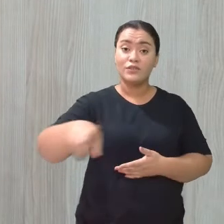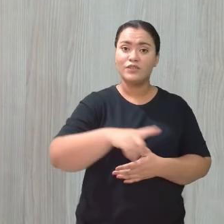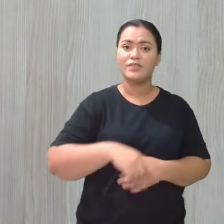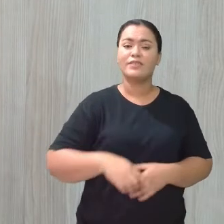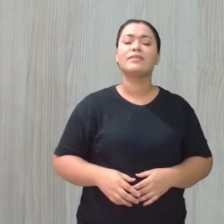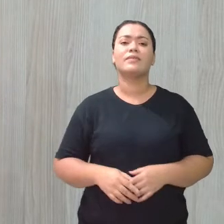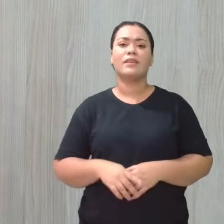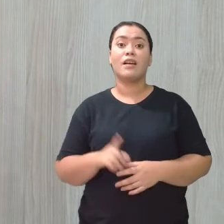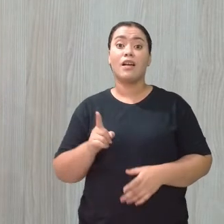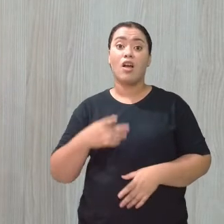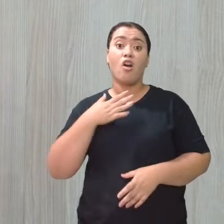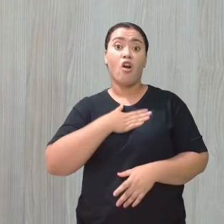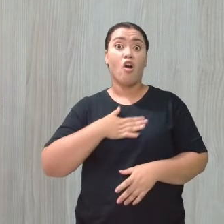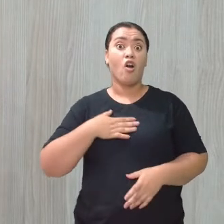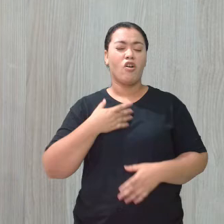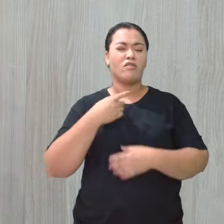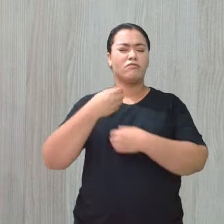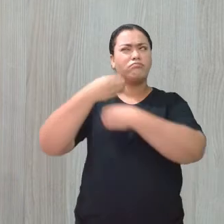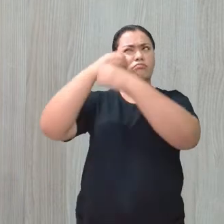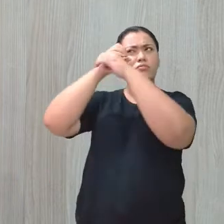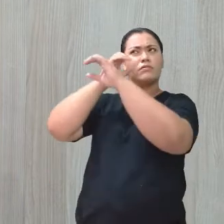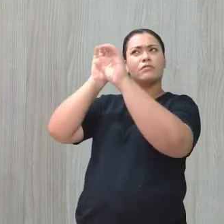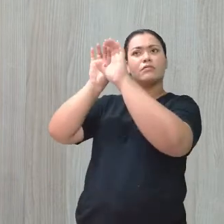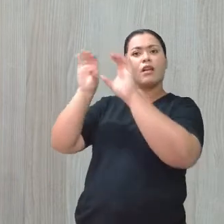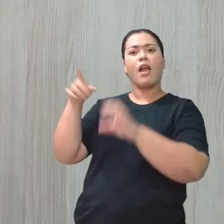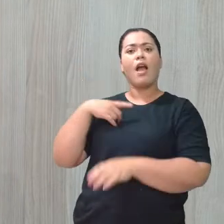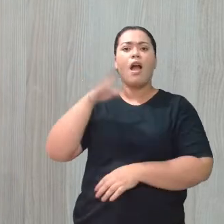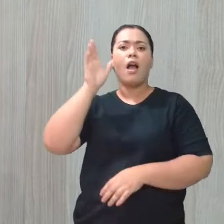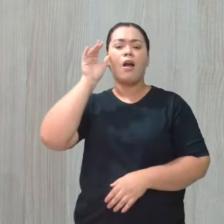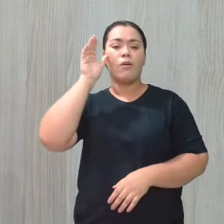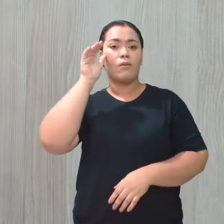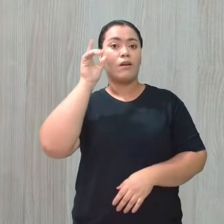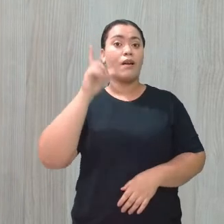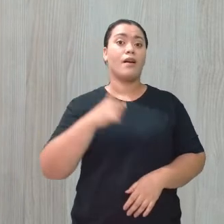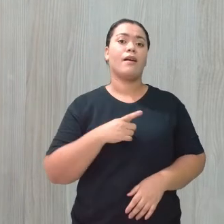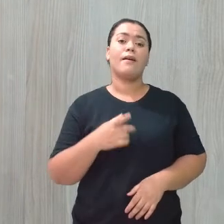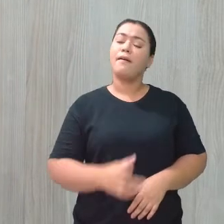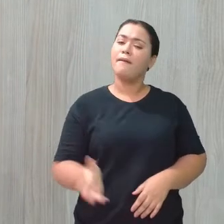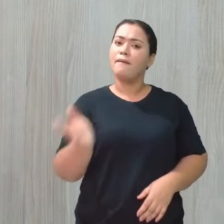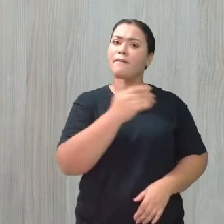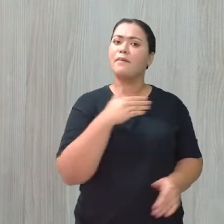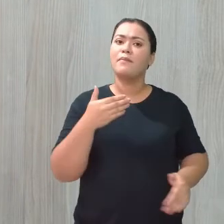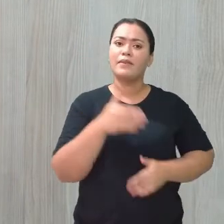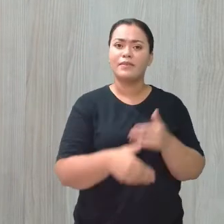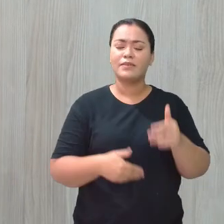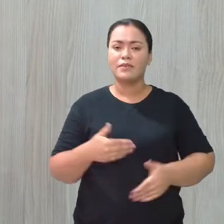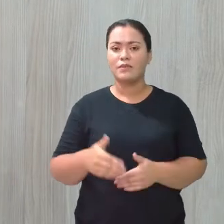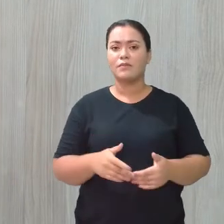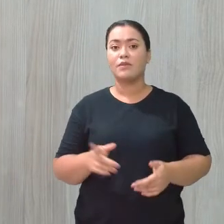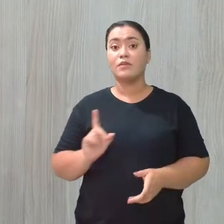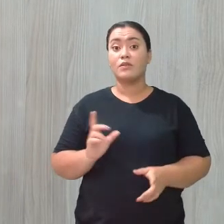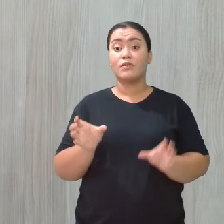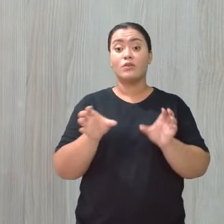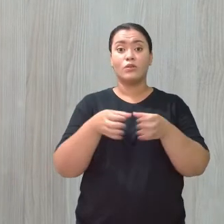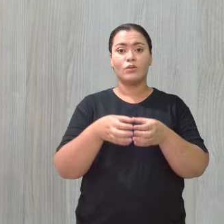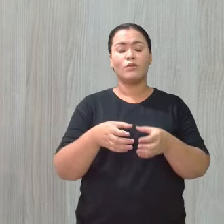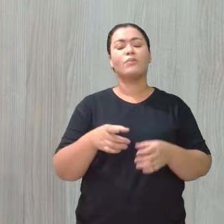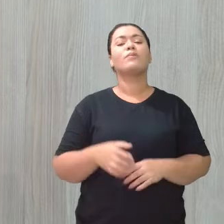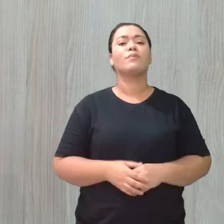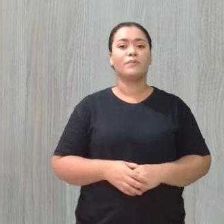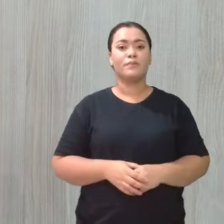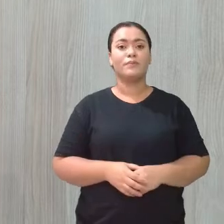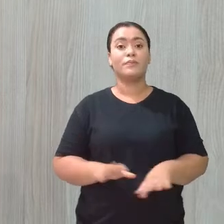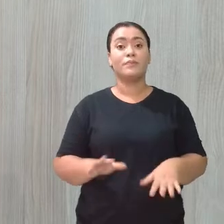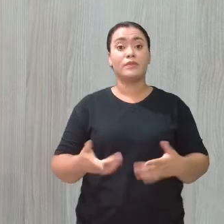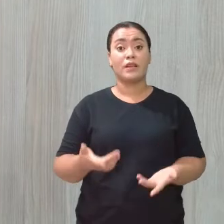vocês. Quem gosta de astronomia, quem tem curiosidade em relação à astronomia, vem participar conosco desse clube de astronomia.